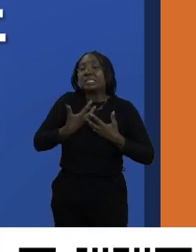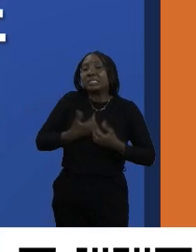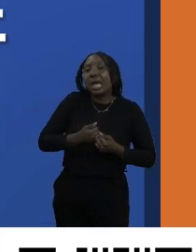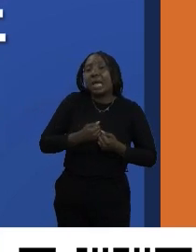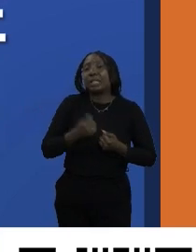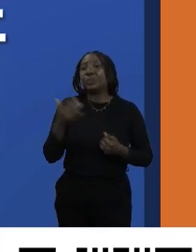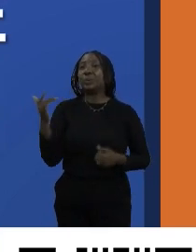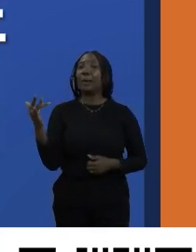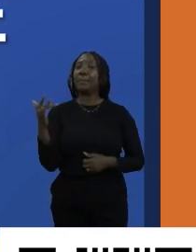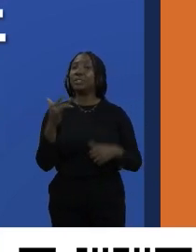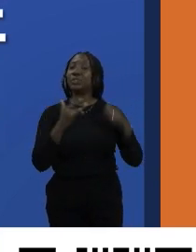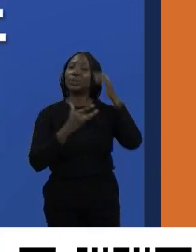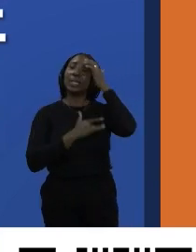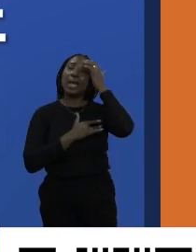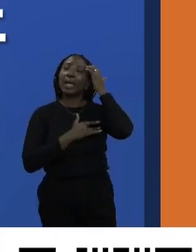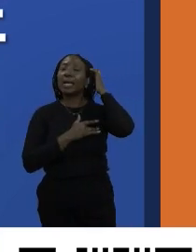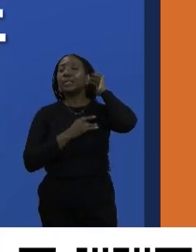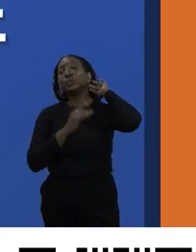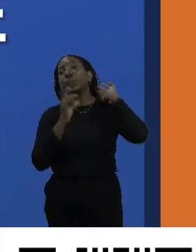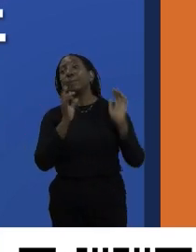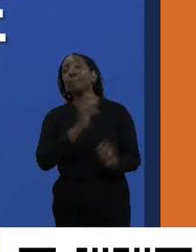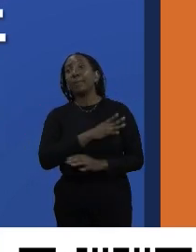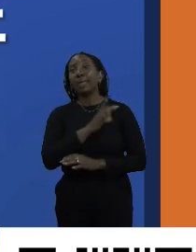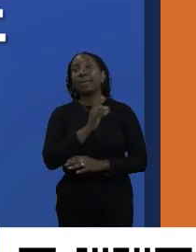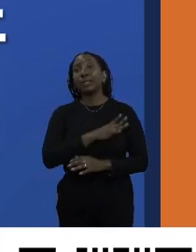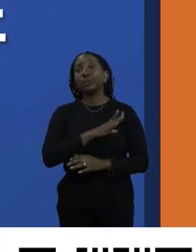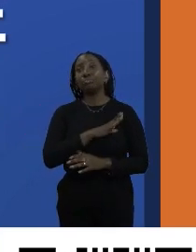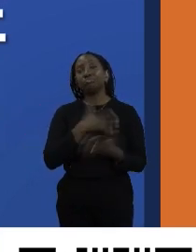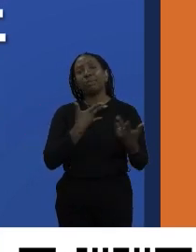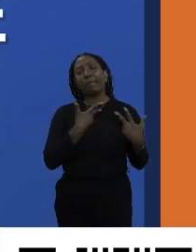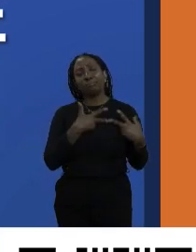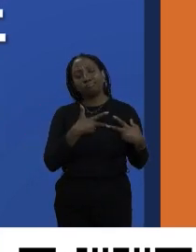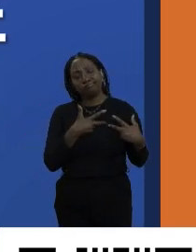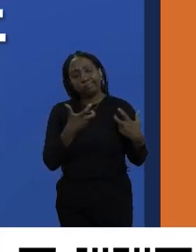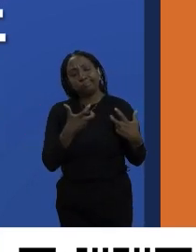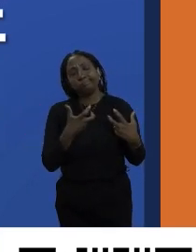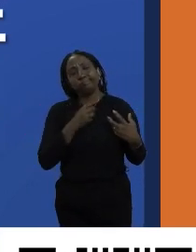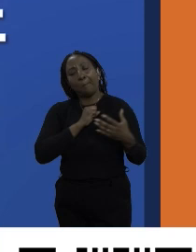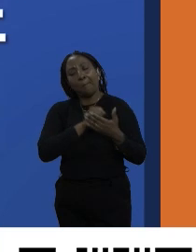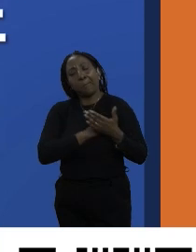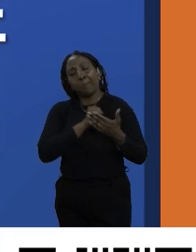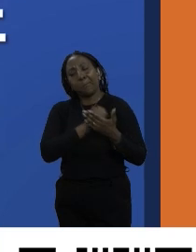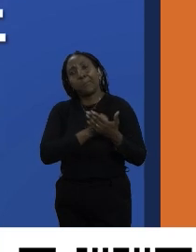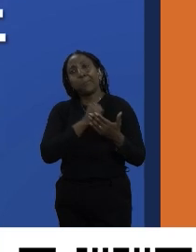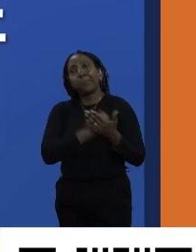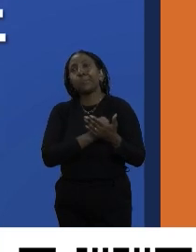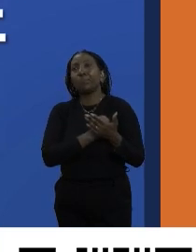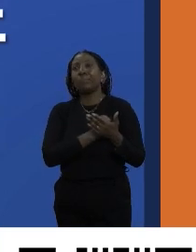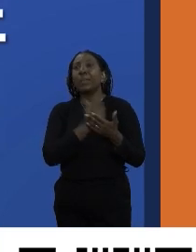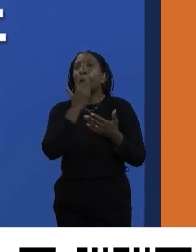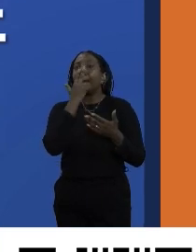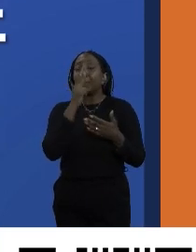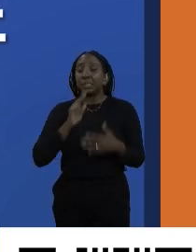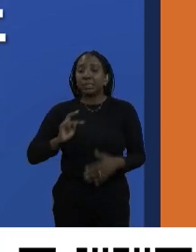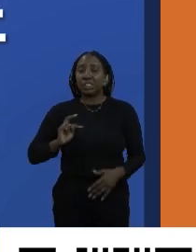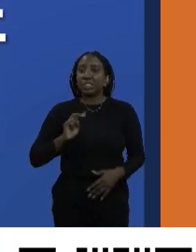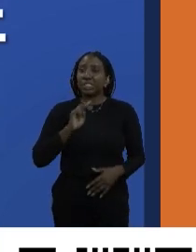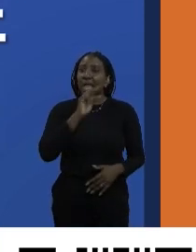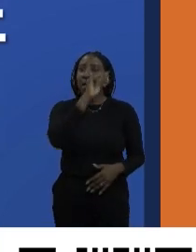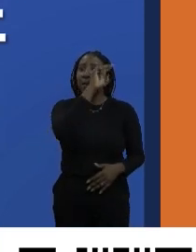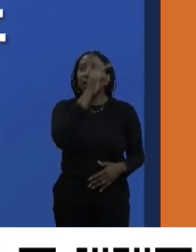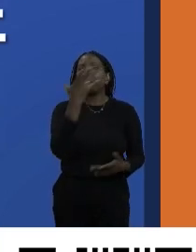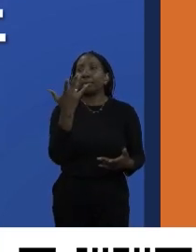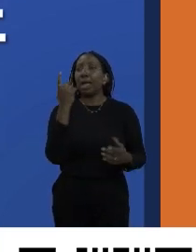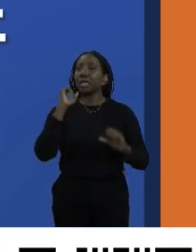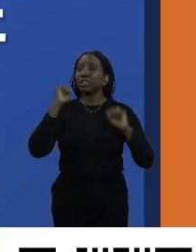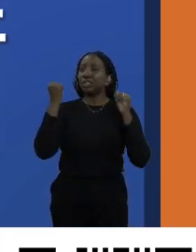apaixonado, ou quando a gente está com medo, aí a gente percebe o nosso coração batendo. A gente sobe uma escada, beleza. Quando a gente faz atividade física, é